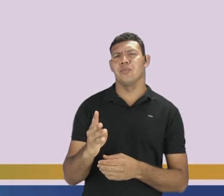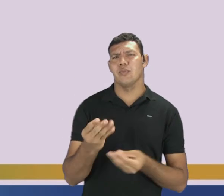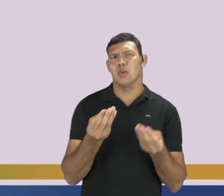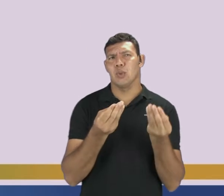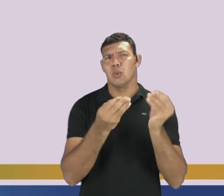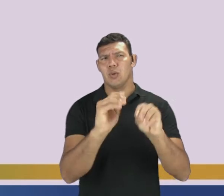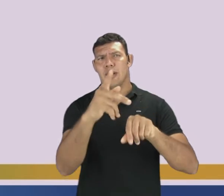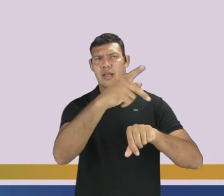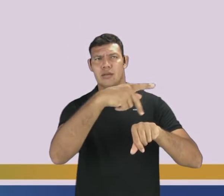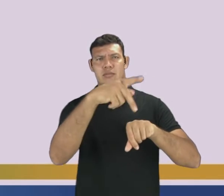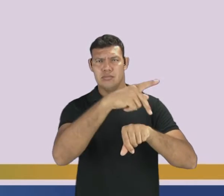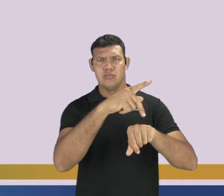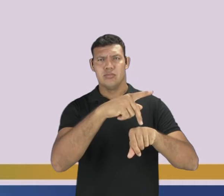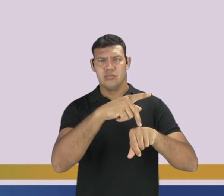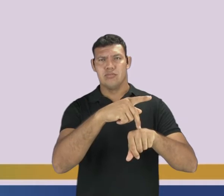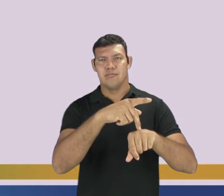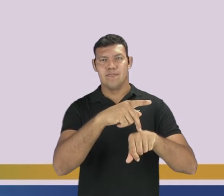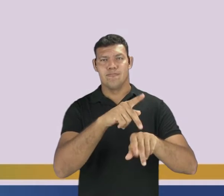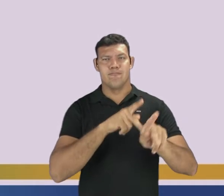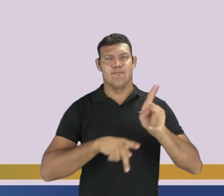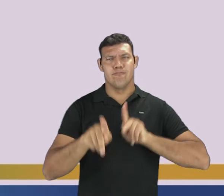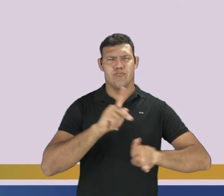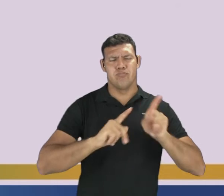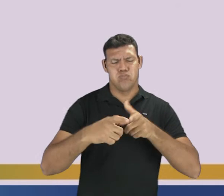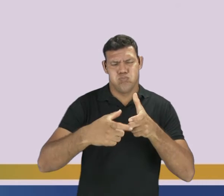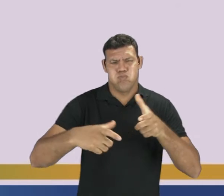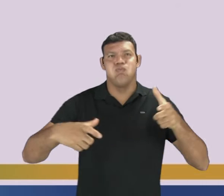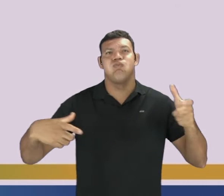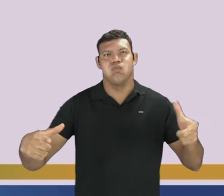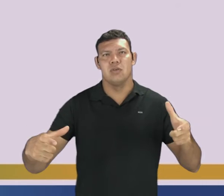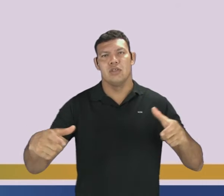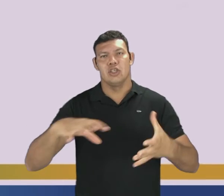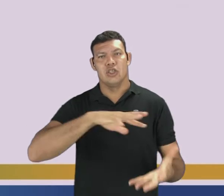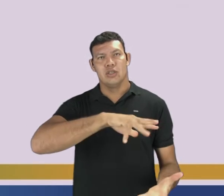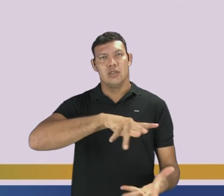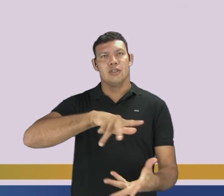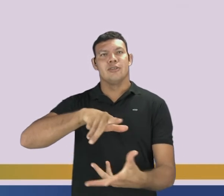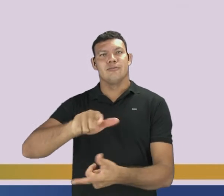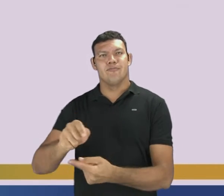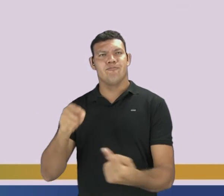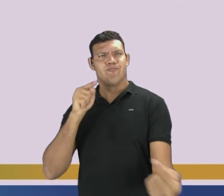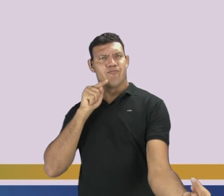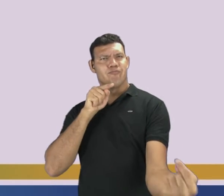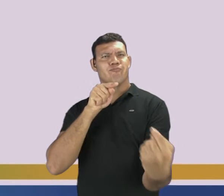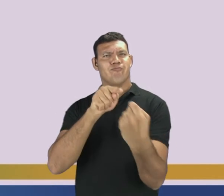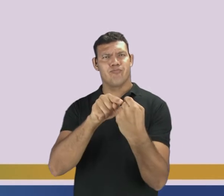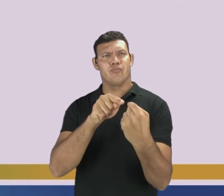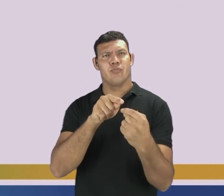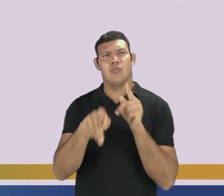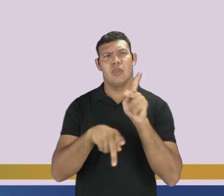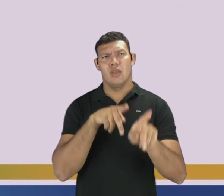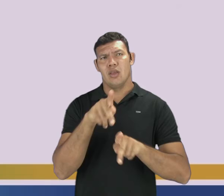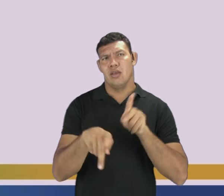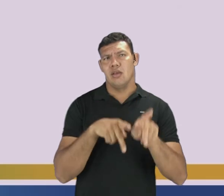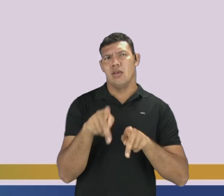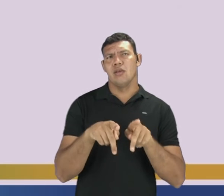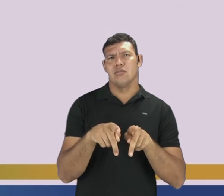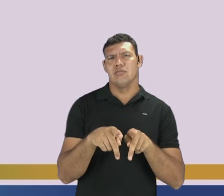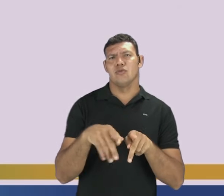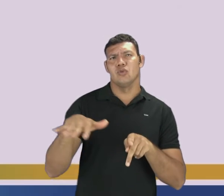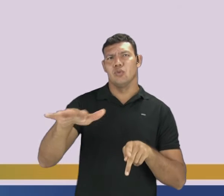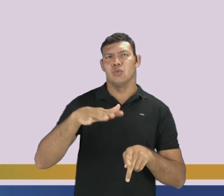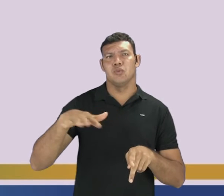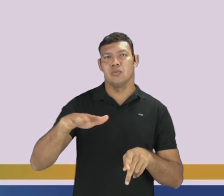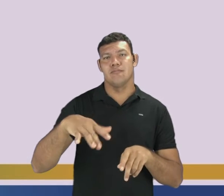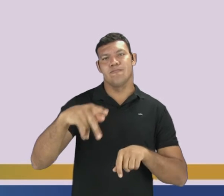entre os países mais populosos do mundo, quando relaciona a sua população total com a área do país,